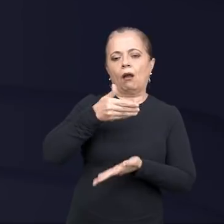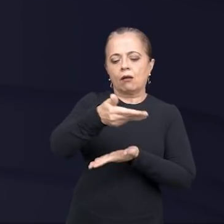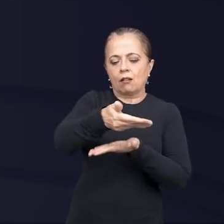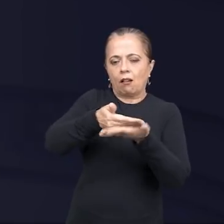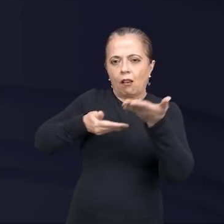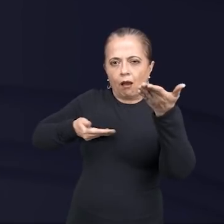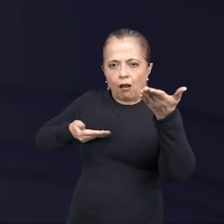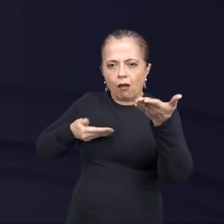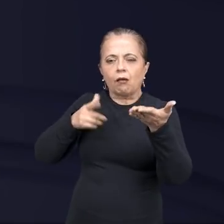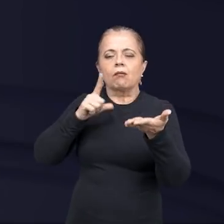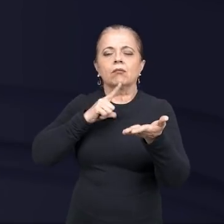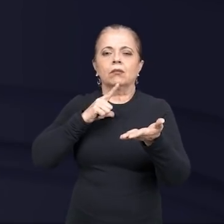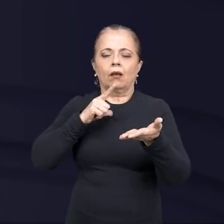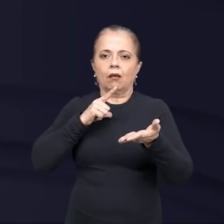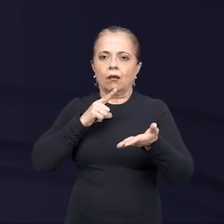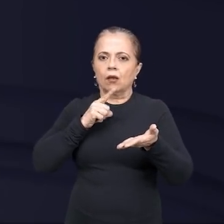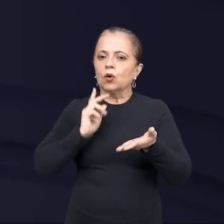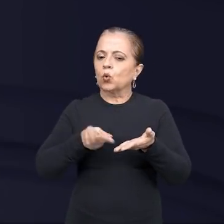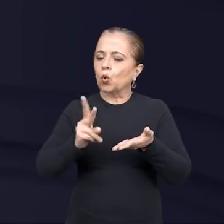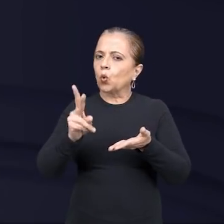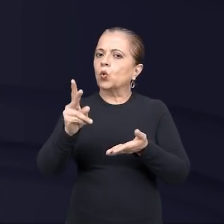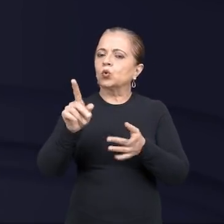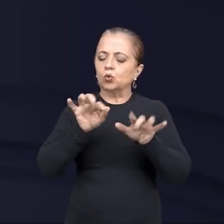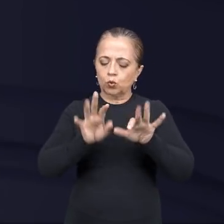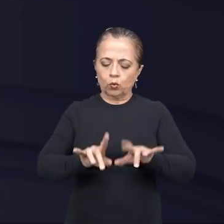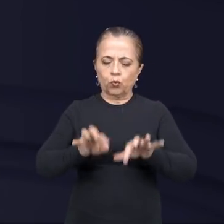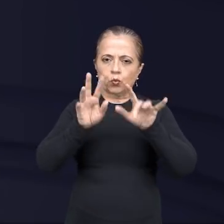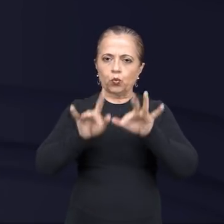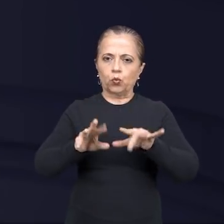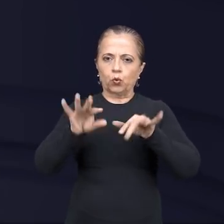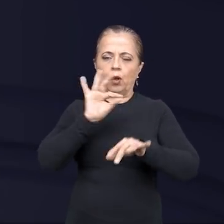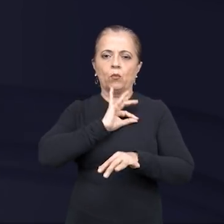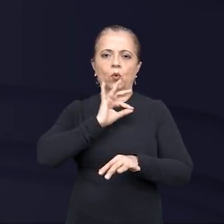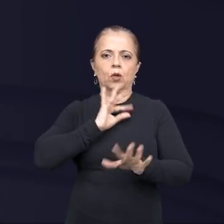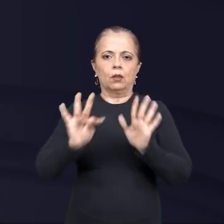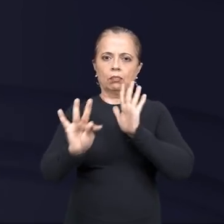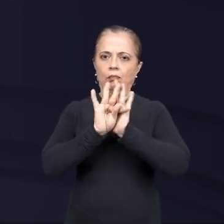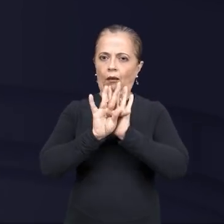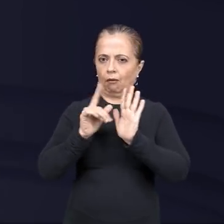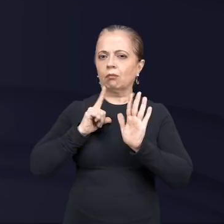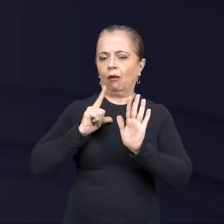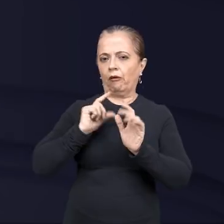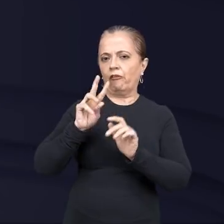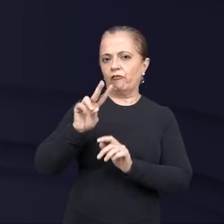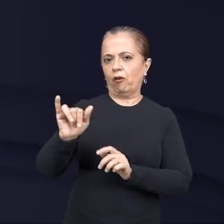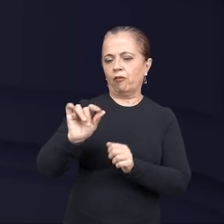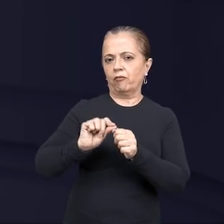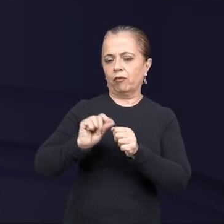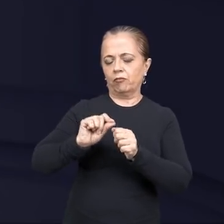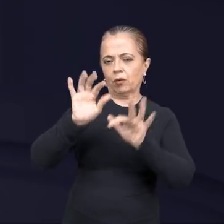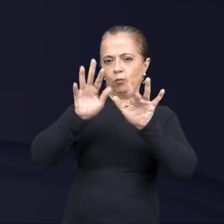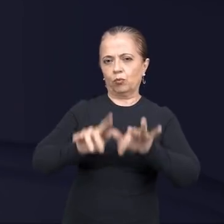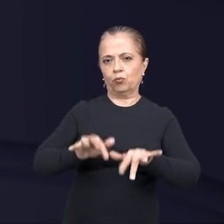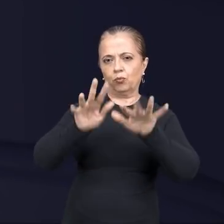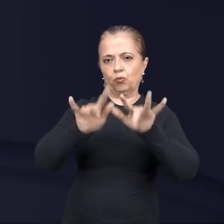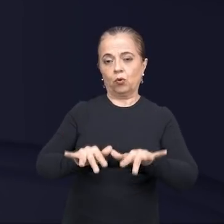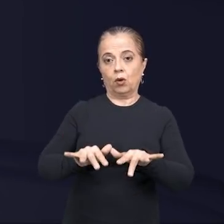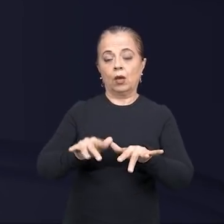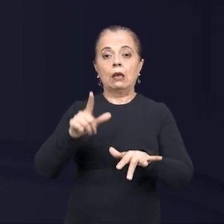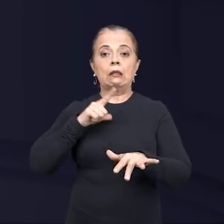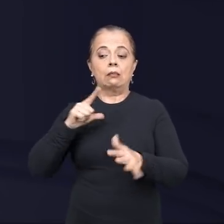laudos periciais que estão sendo produzidos pela Polícia Técnica, que virão aos